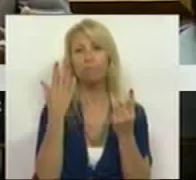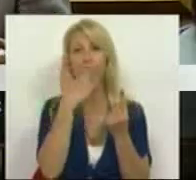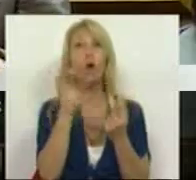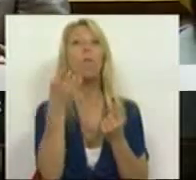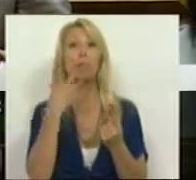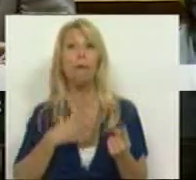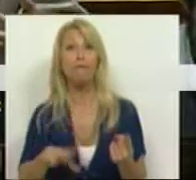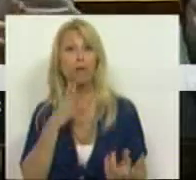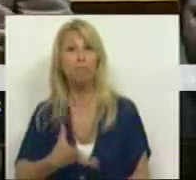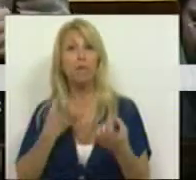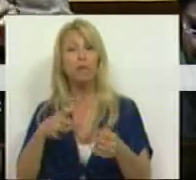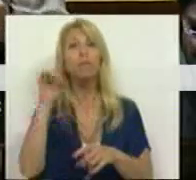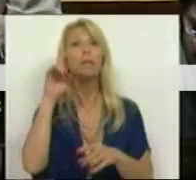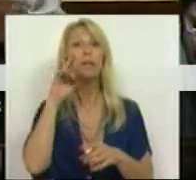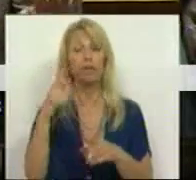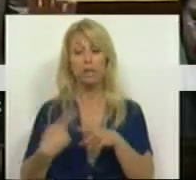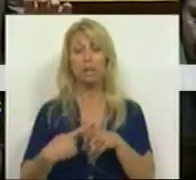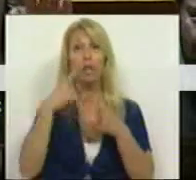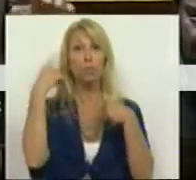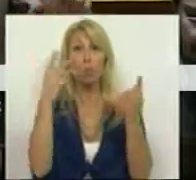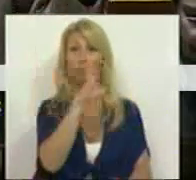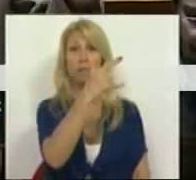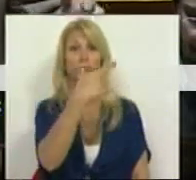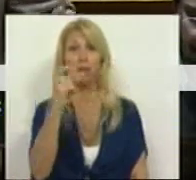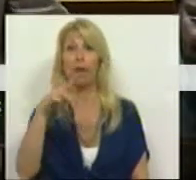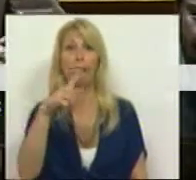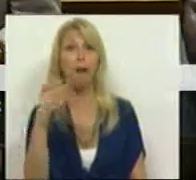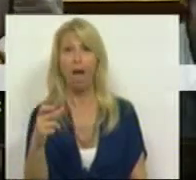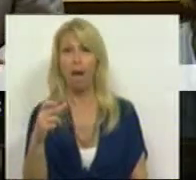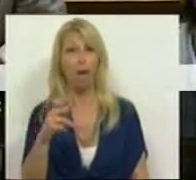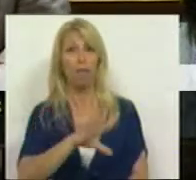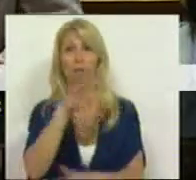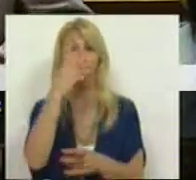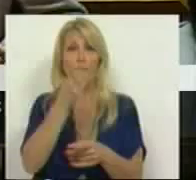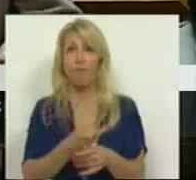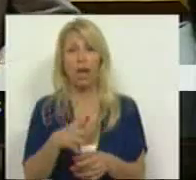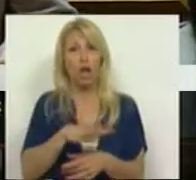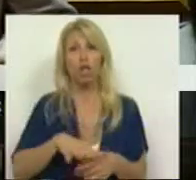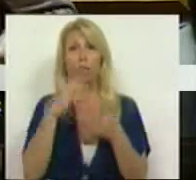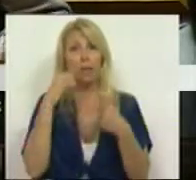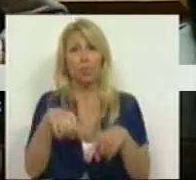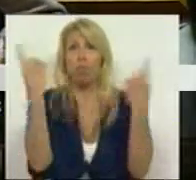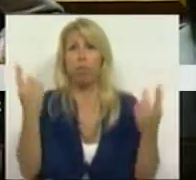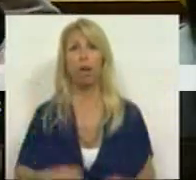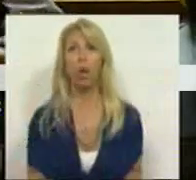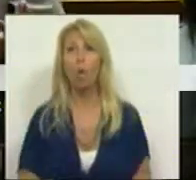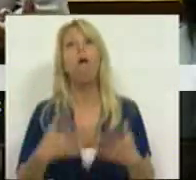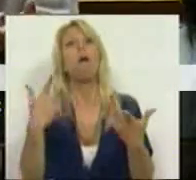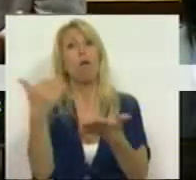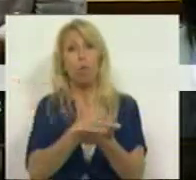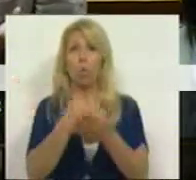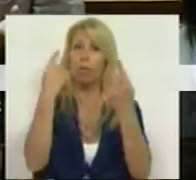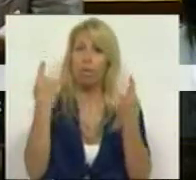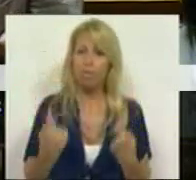públicos, os CTT, a ANA, não sairiam do espaço público, porque dão lucro, são bem geridos, como o Sr. Secretário de Estado